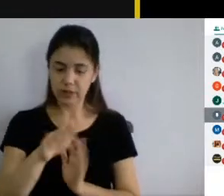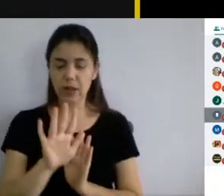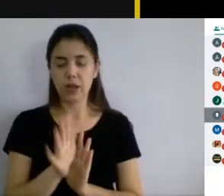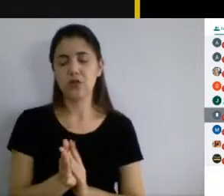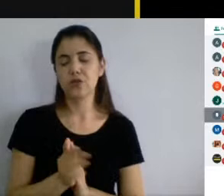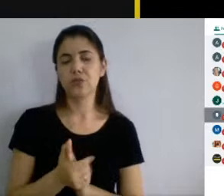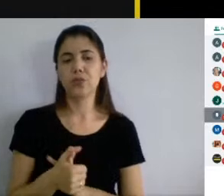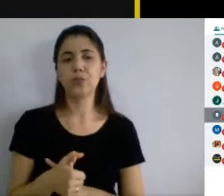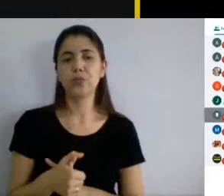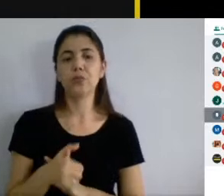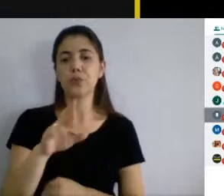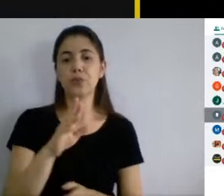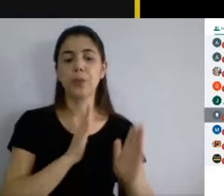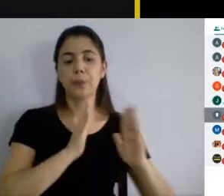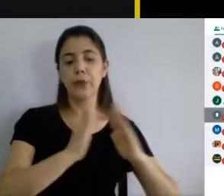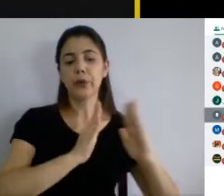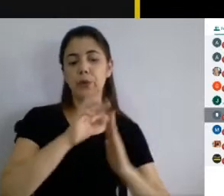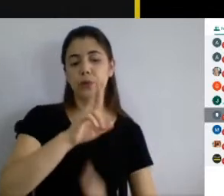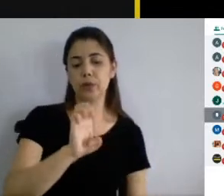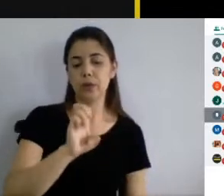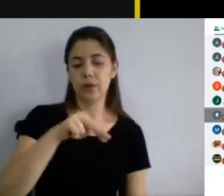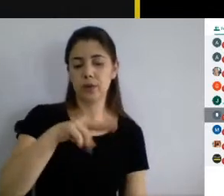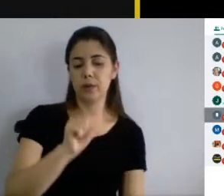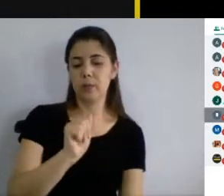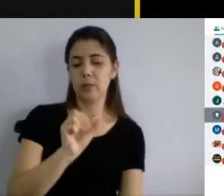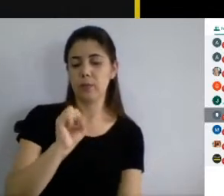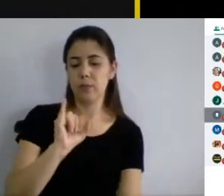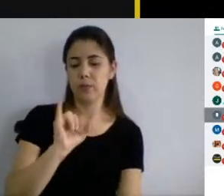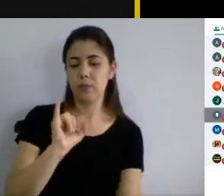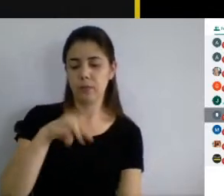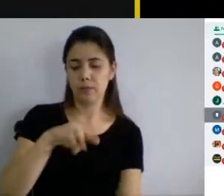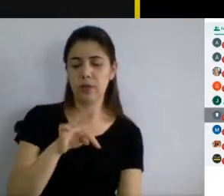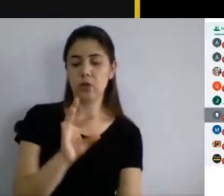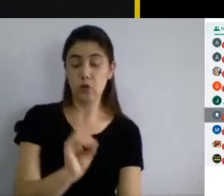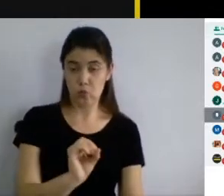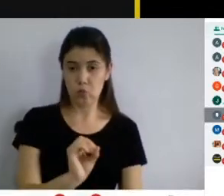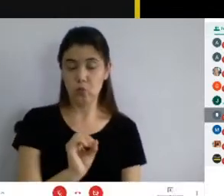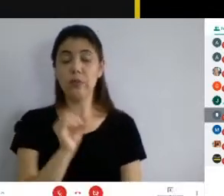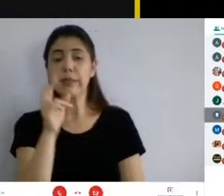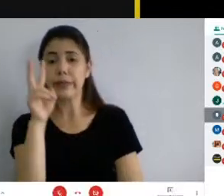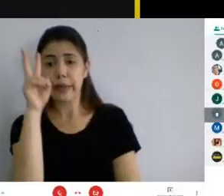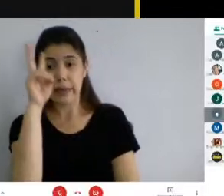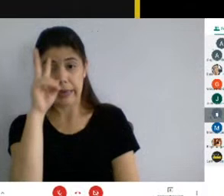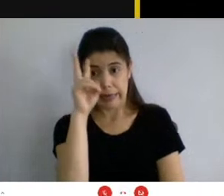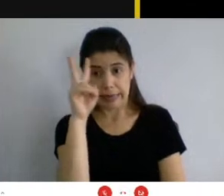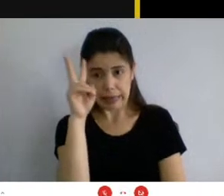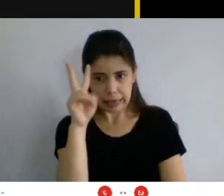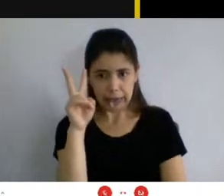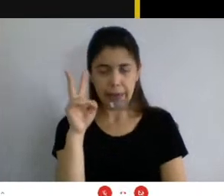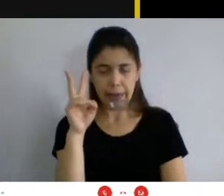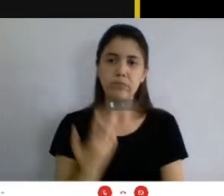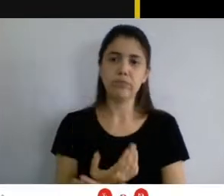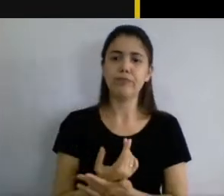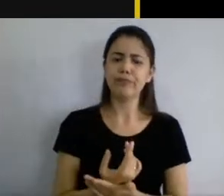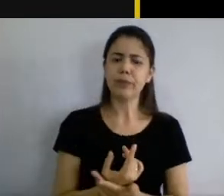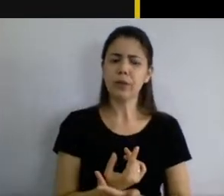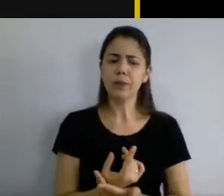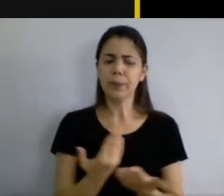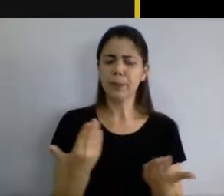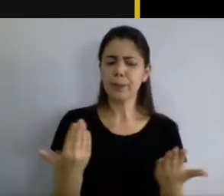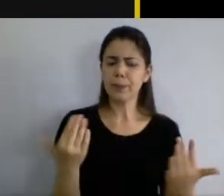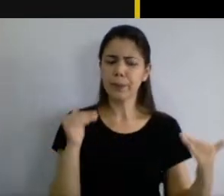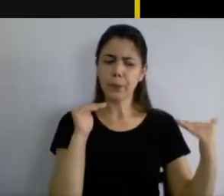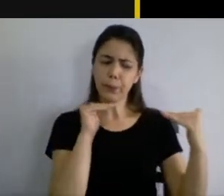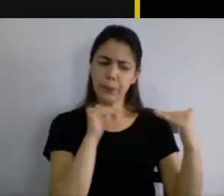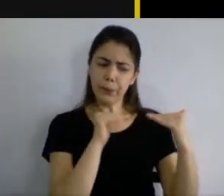lembra que quando nós fazemos essa associação lugar comum e clichê, nós